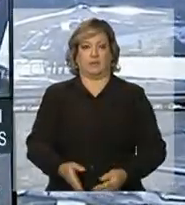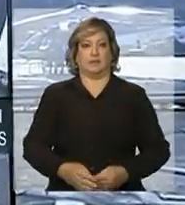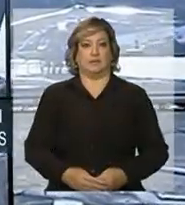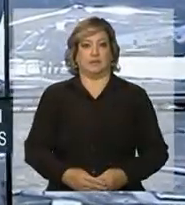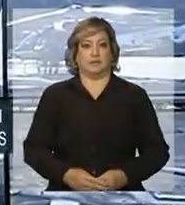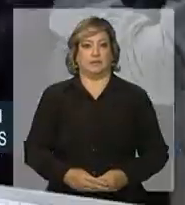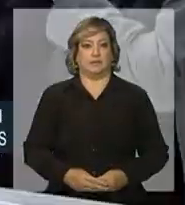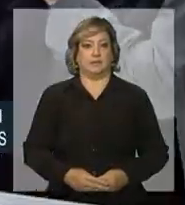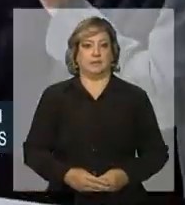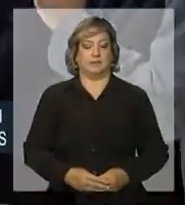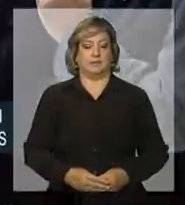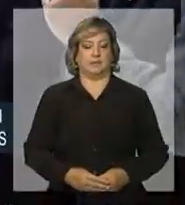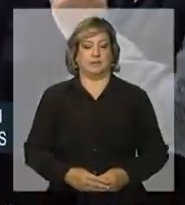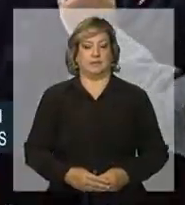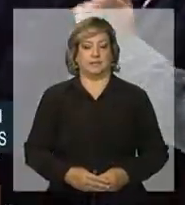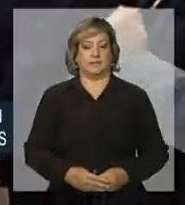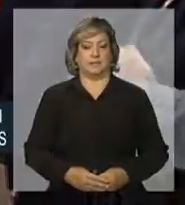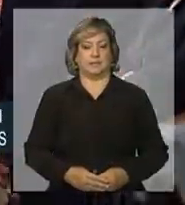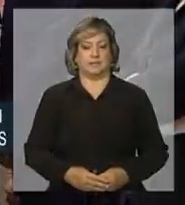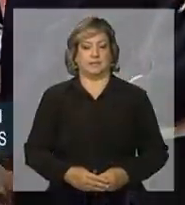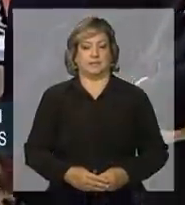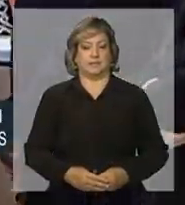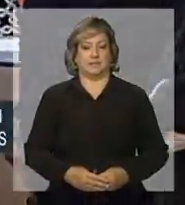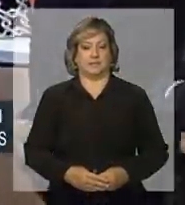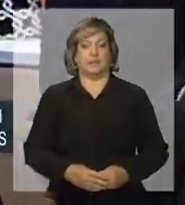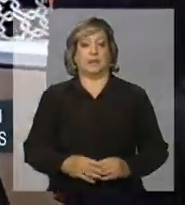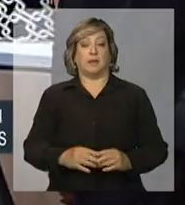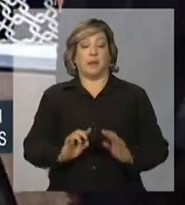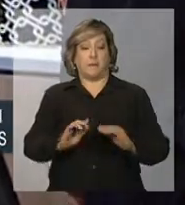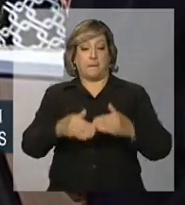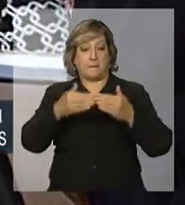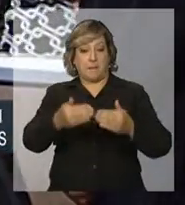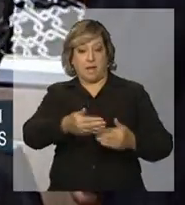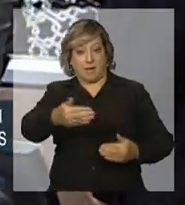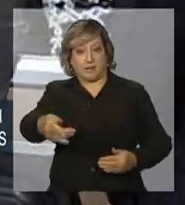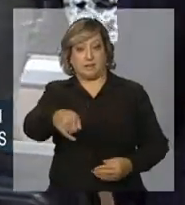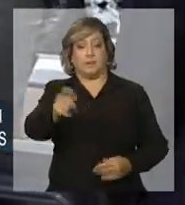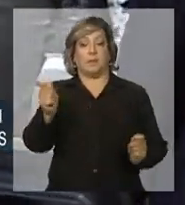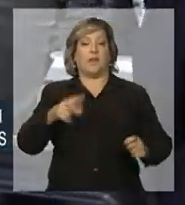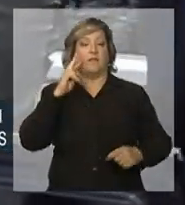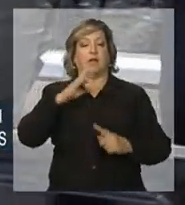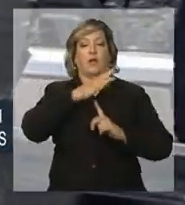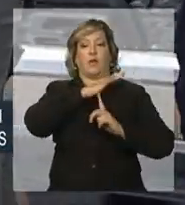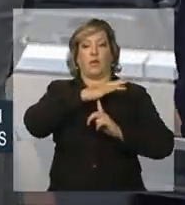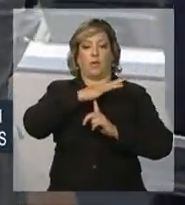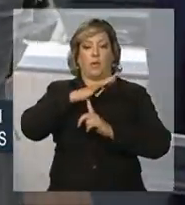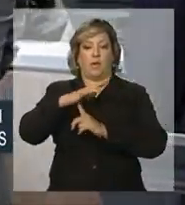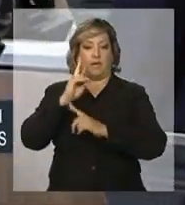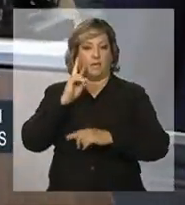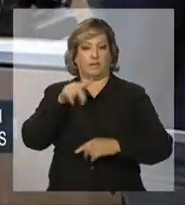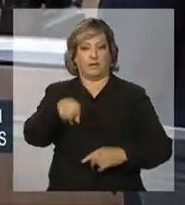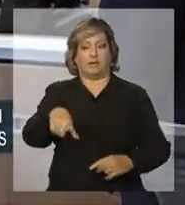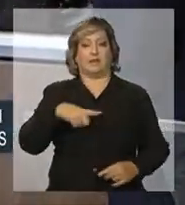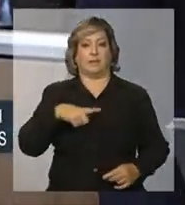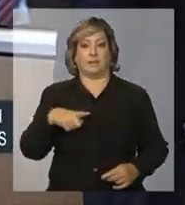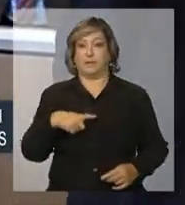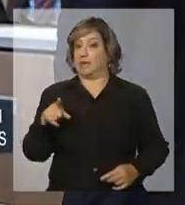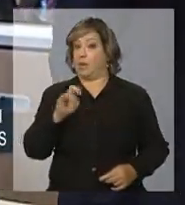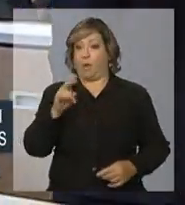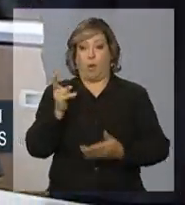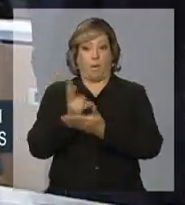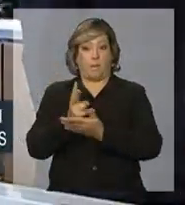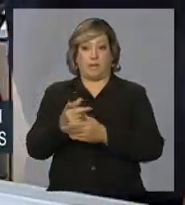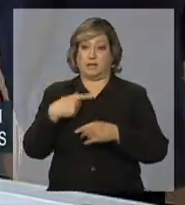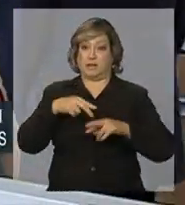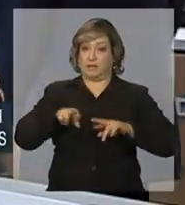está parado lá em cima. Exatamente. E aí, mais à frente, a senhora vai poder ver o helicóptero ali, que não é o mesmo desse. Esse